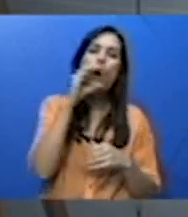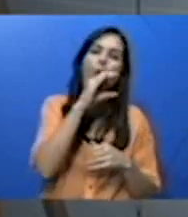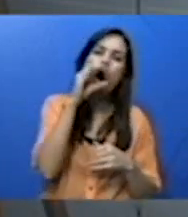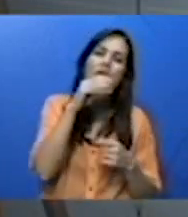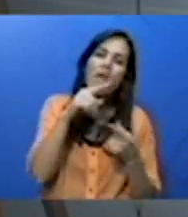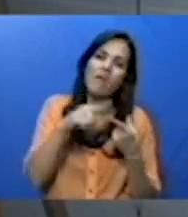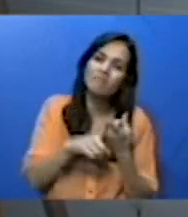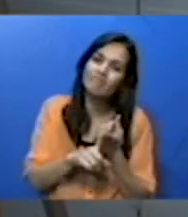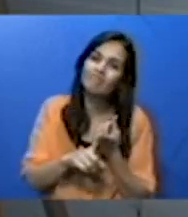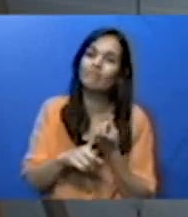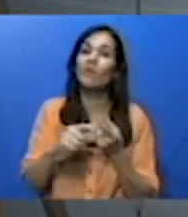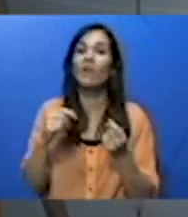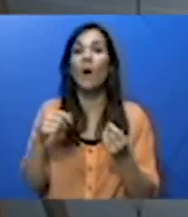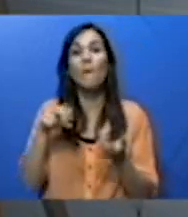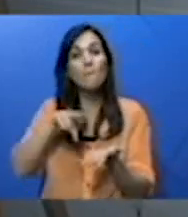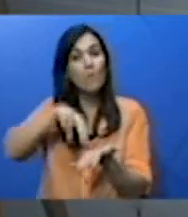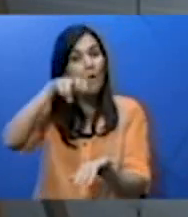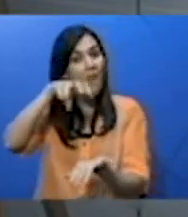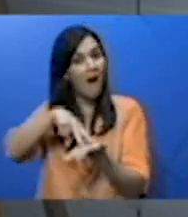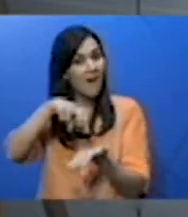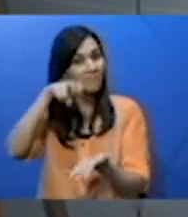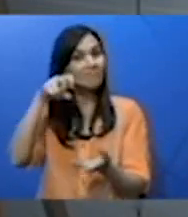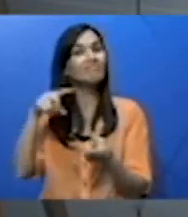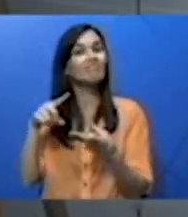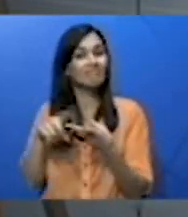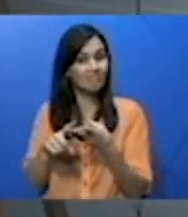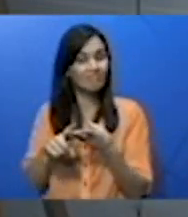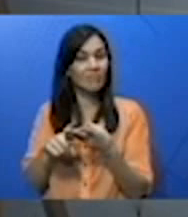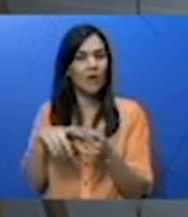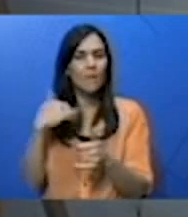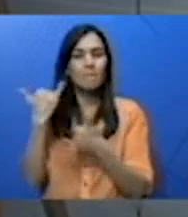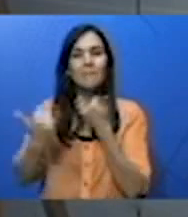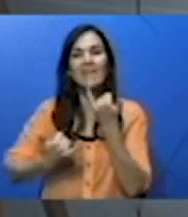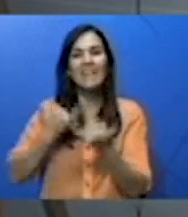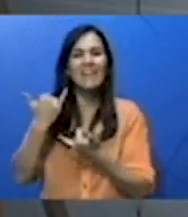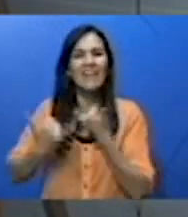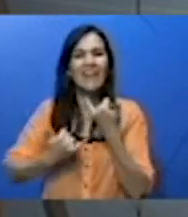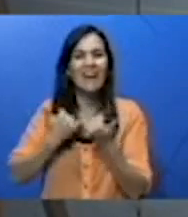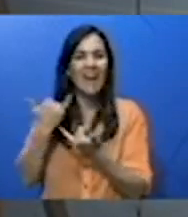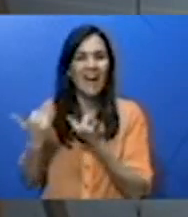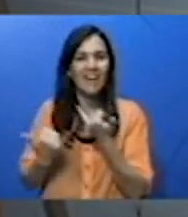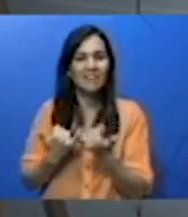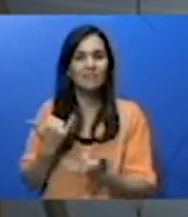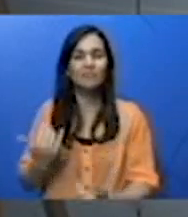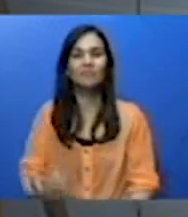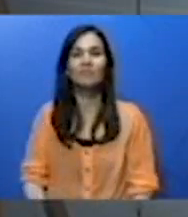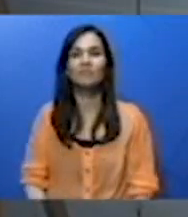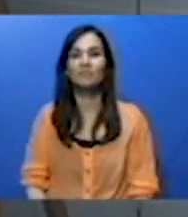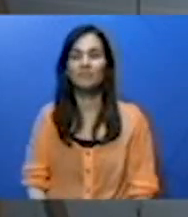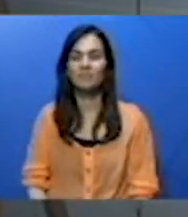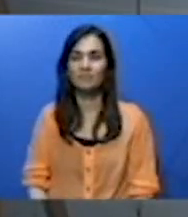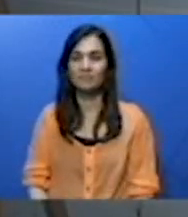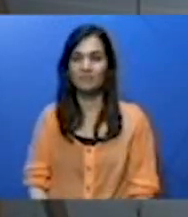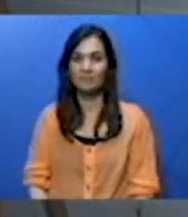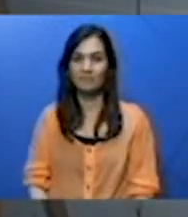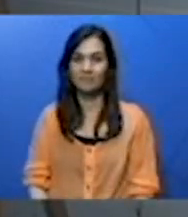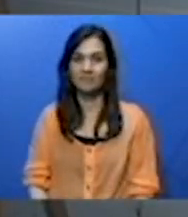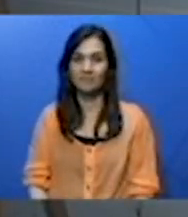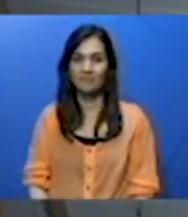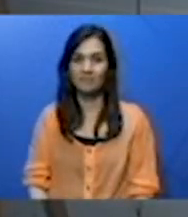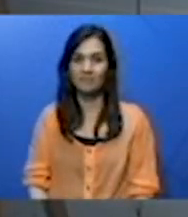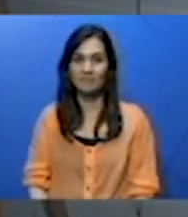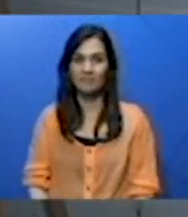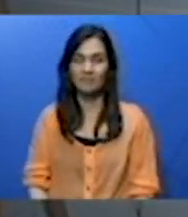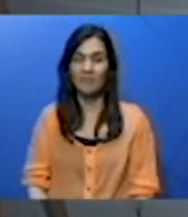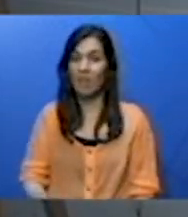bom ser criança, né? Clarinha. Ai, gostoso. Continuando. O outro correr, verso. Pular, brincar.